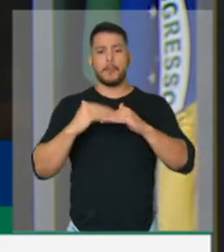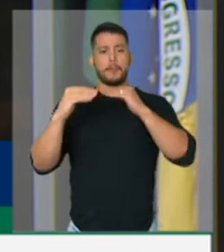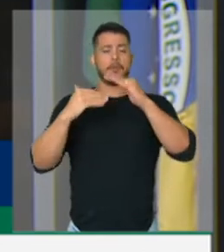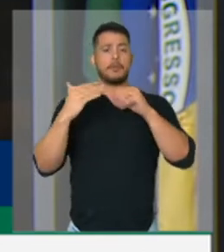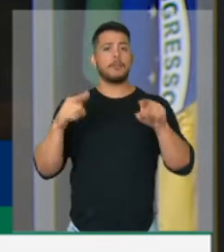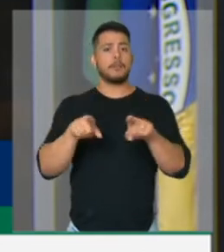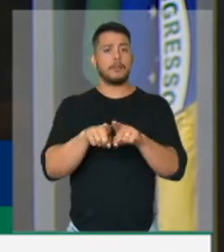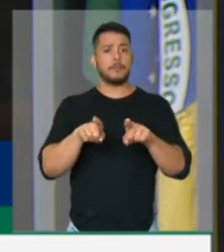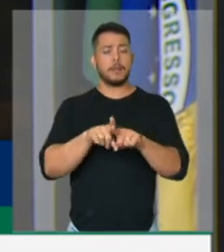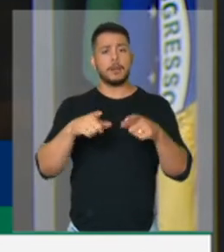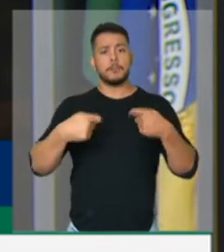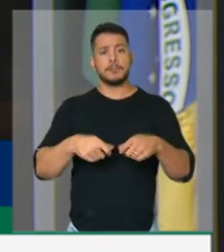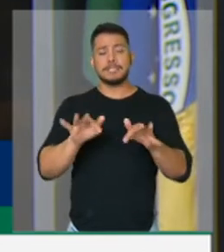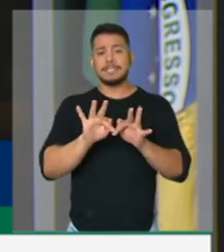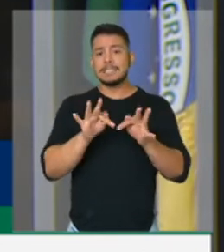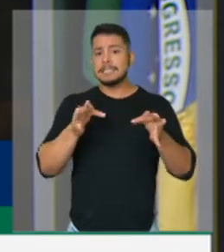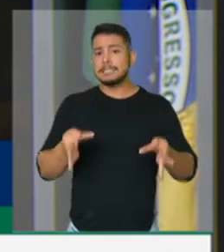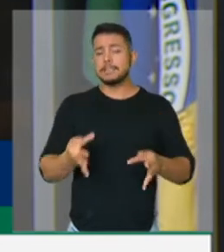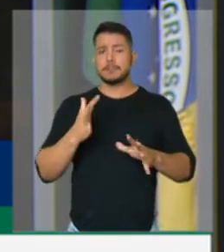e pago.